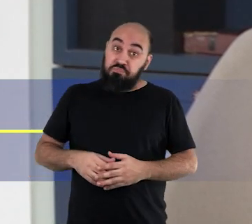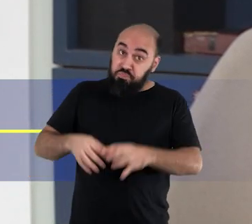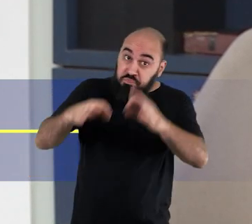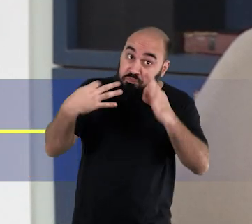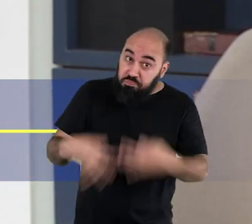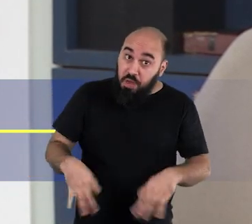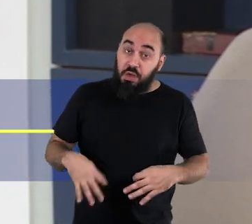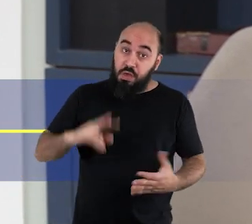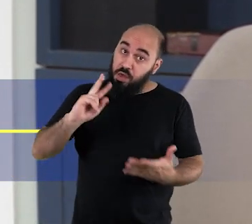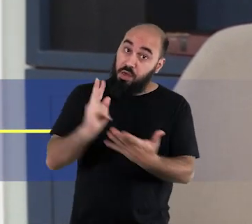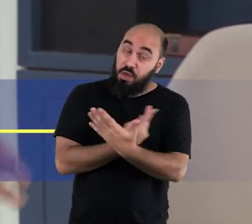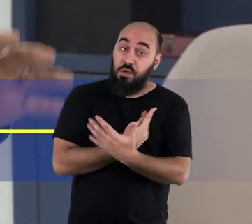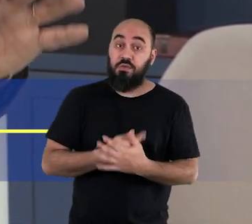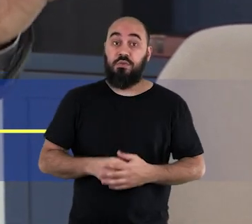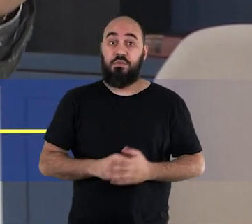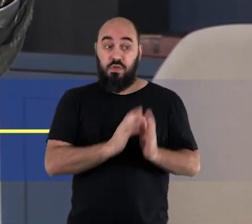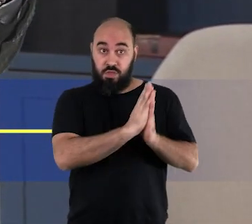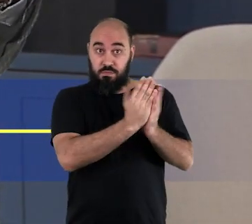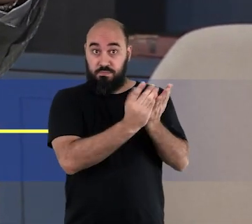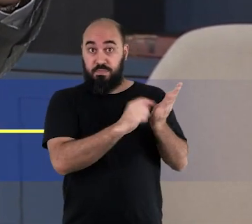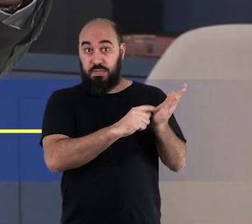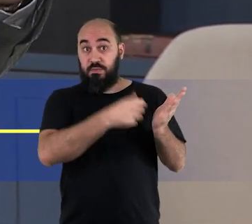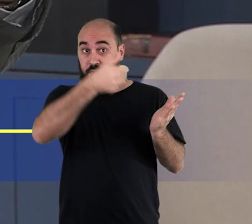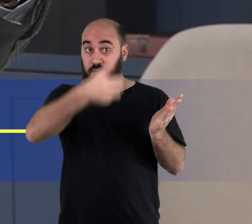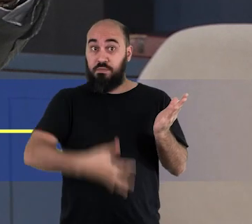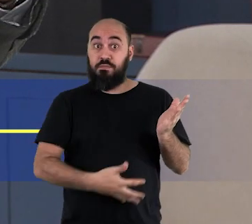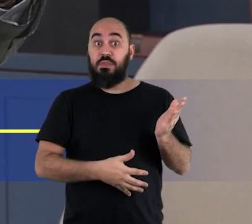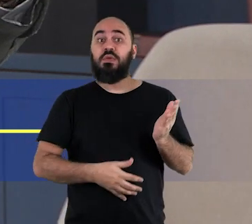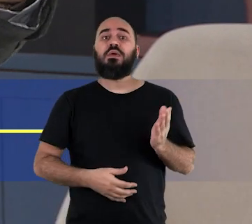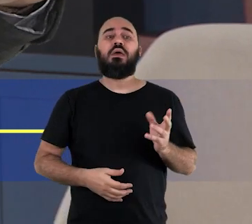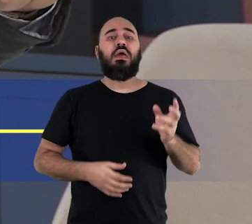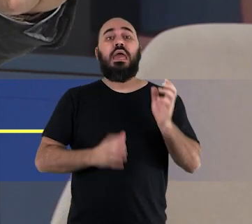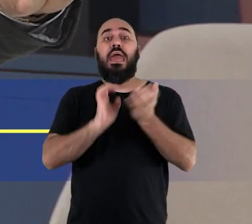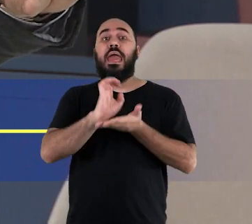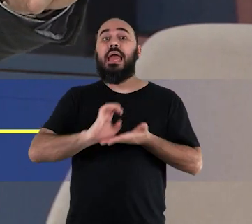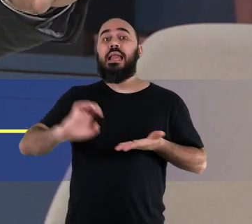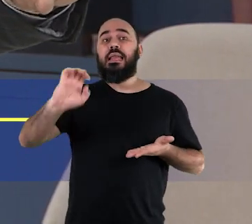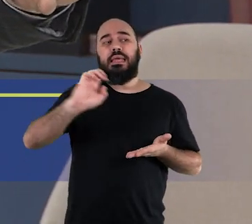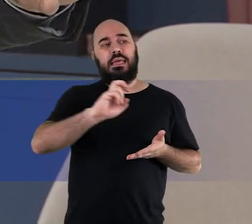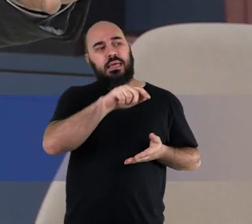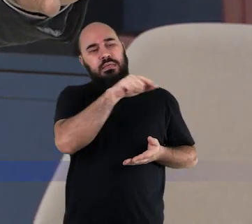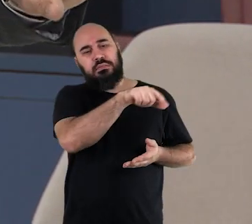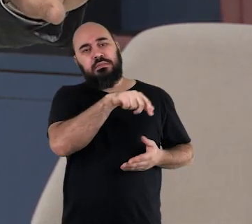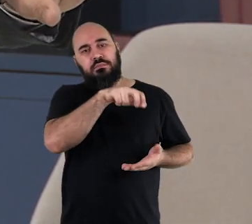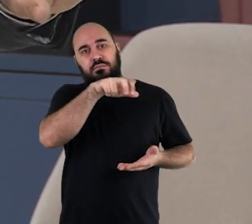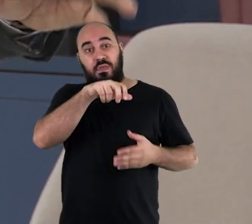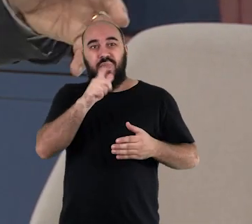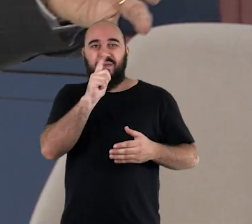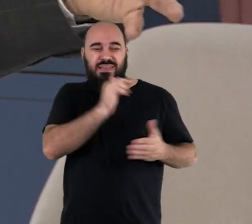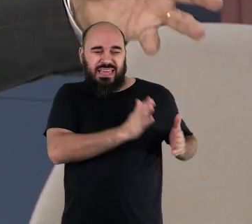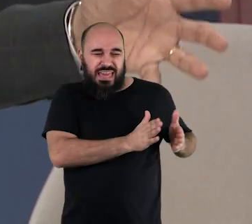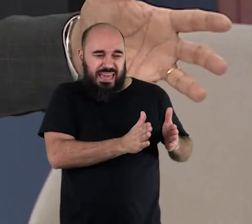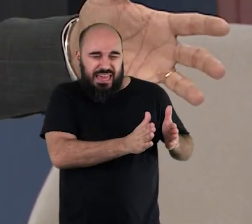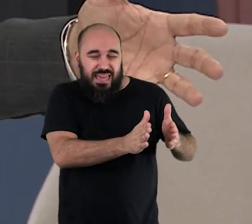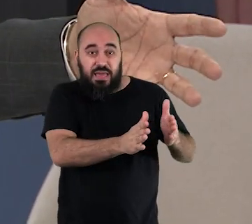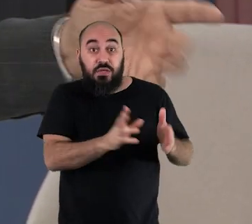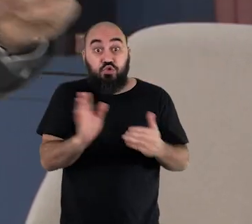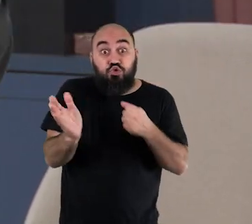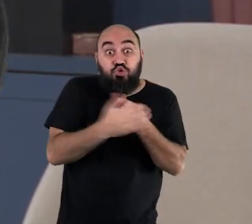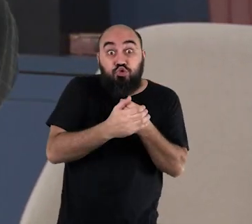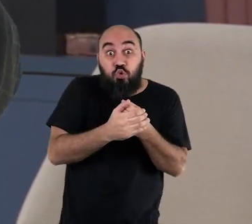aconteceu. A Bíblia diz que quando Elias estava ali num acampamento junto ao ribeiro de Querite,